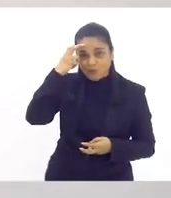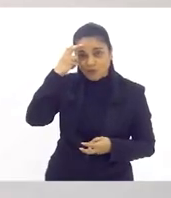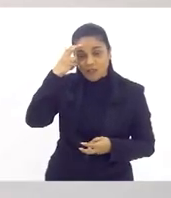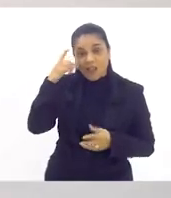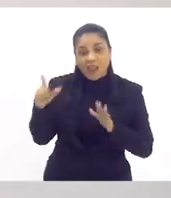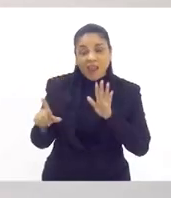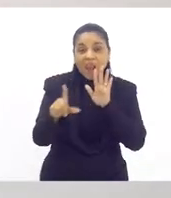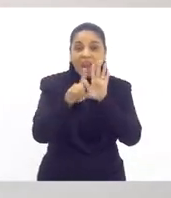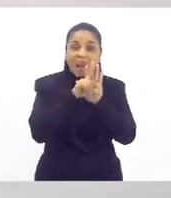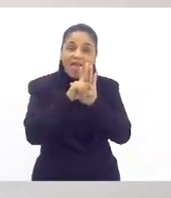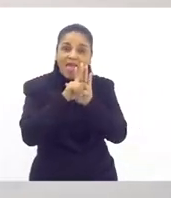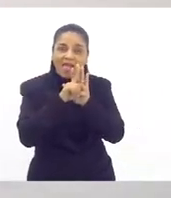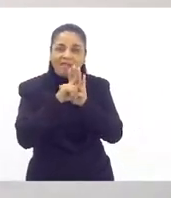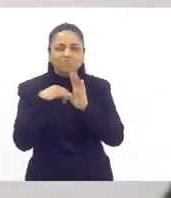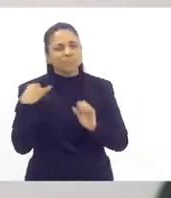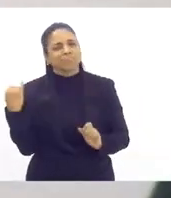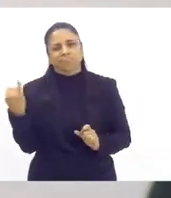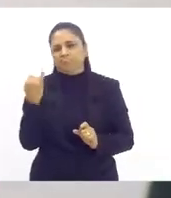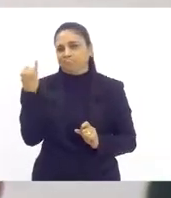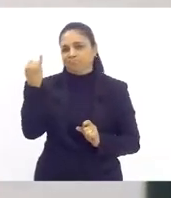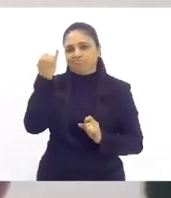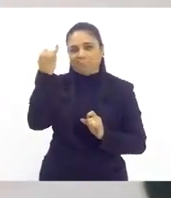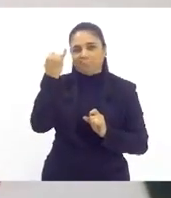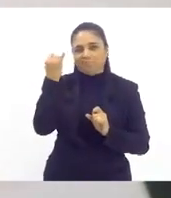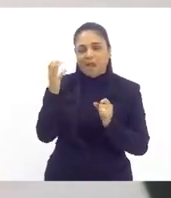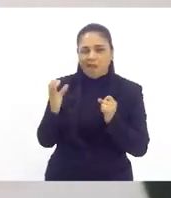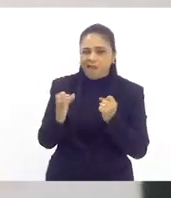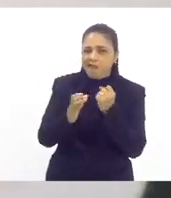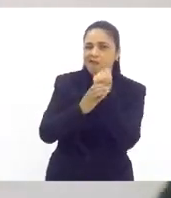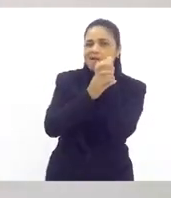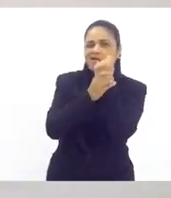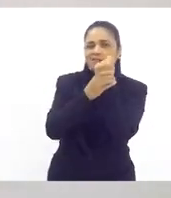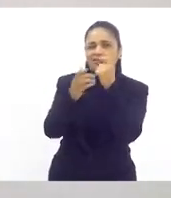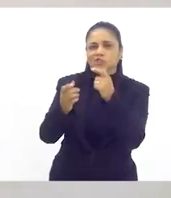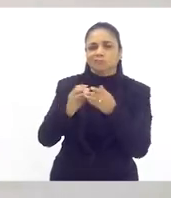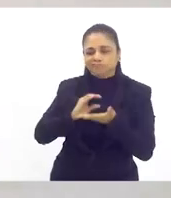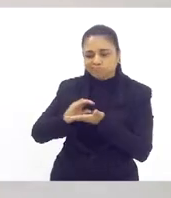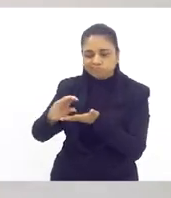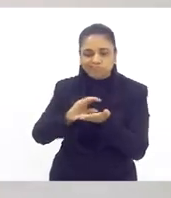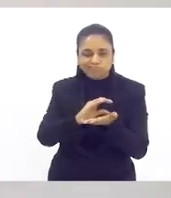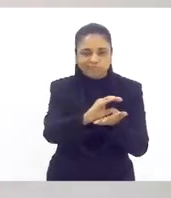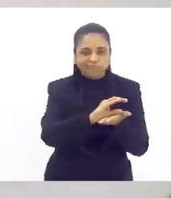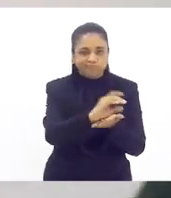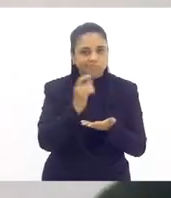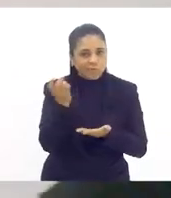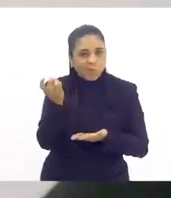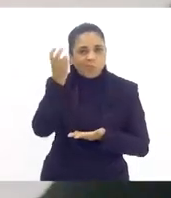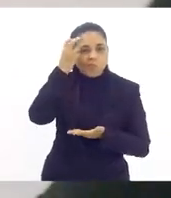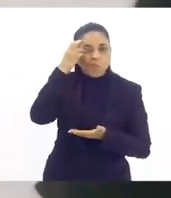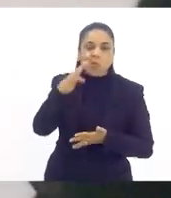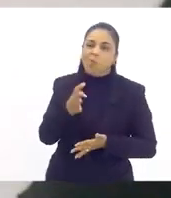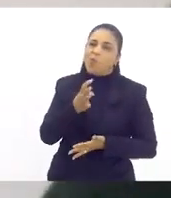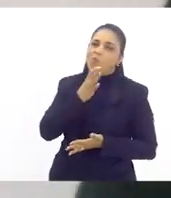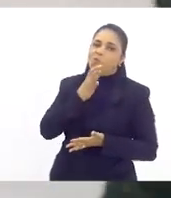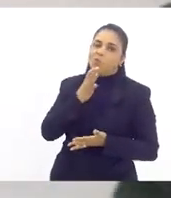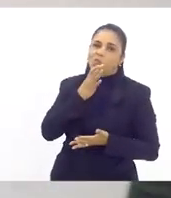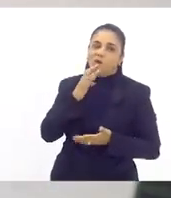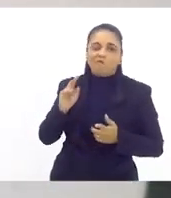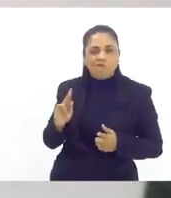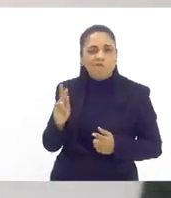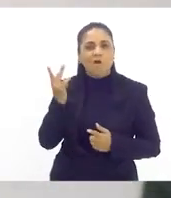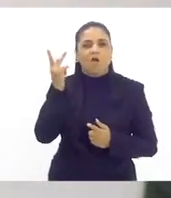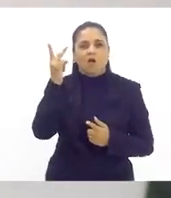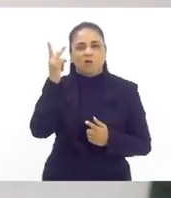leis importantes para garantir o investimento na cultura e o reconhecimento e a